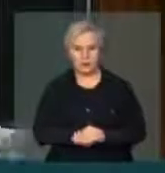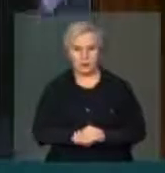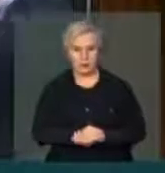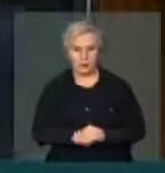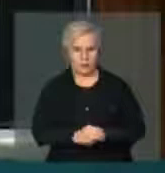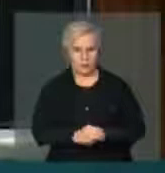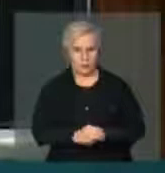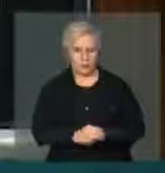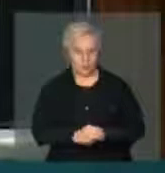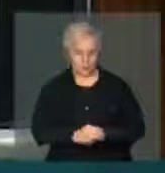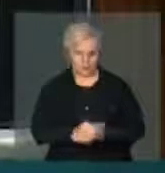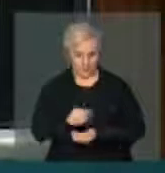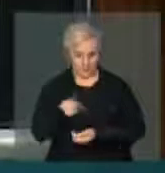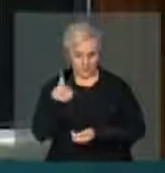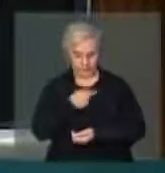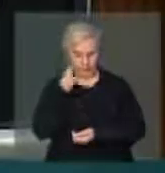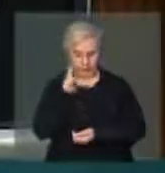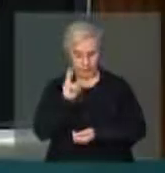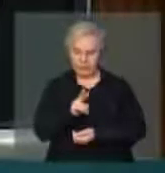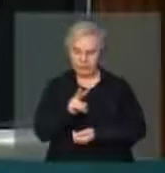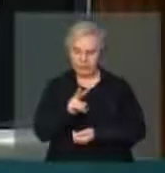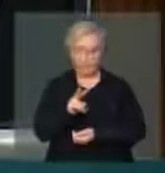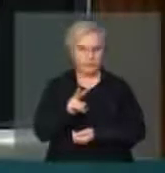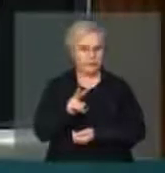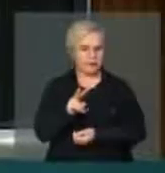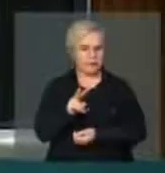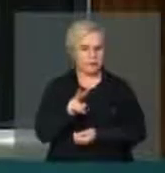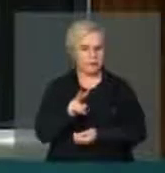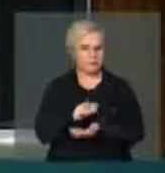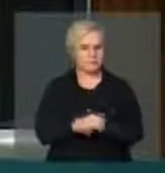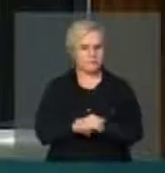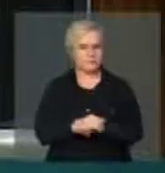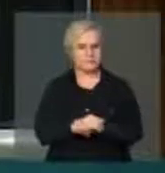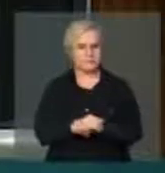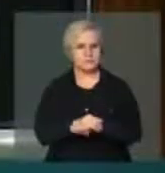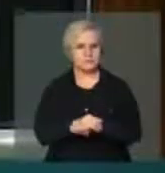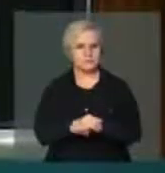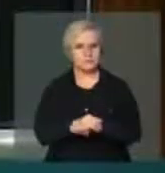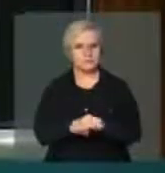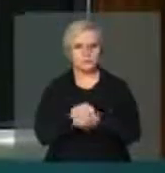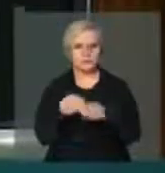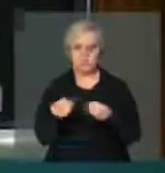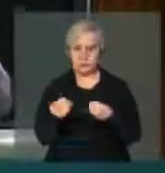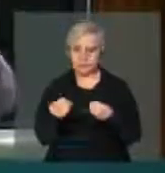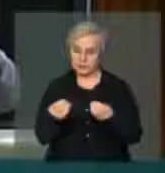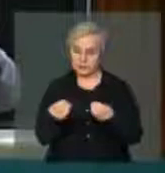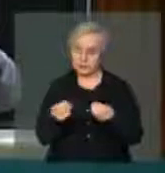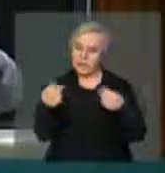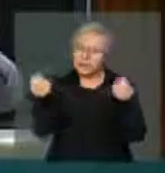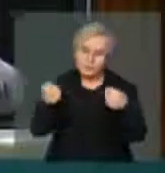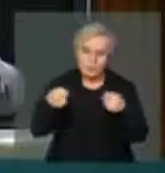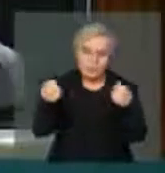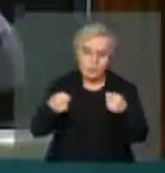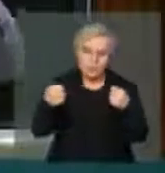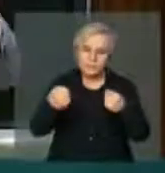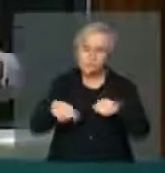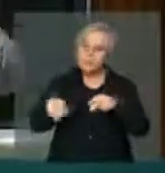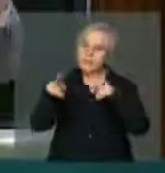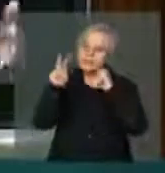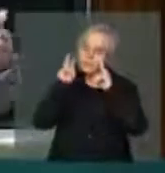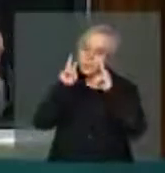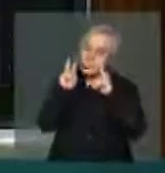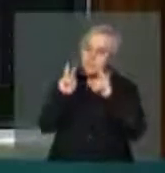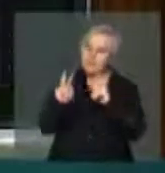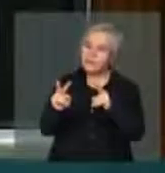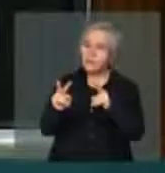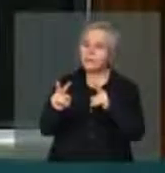Sarto, que está nos vendo aí também agora, onde a gente precisa ver a vida de volta